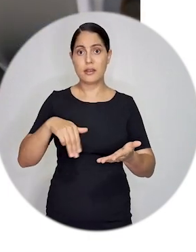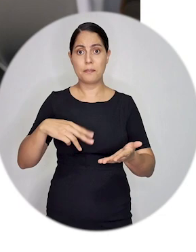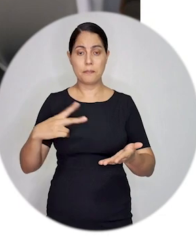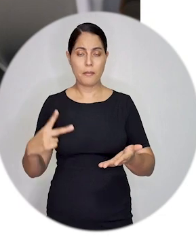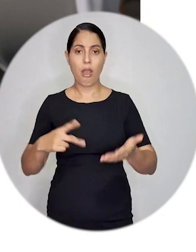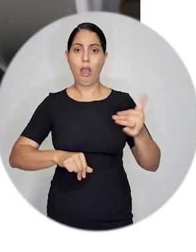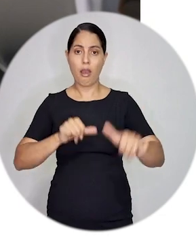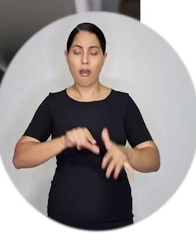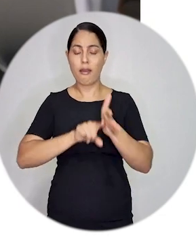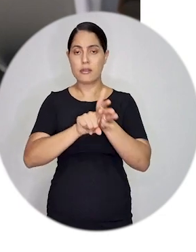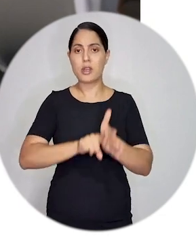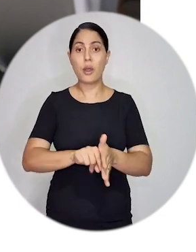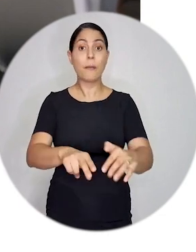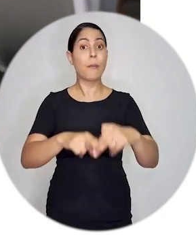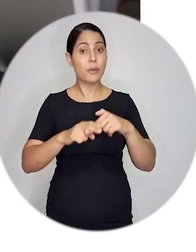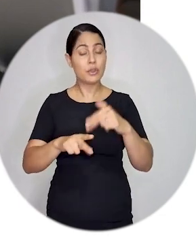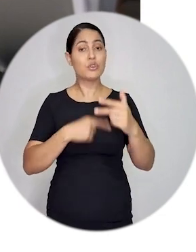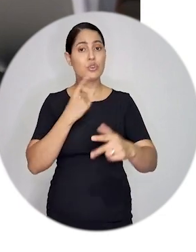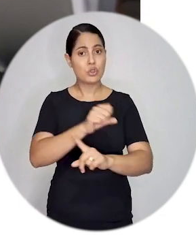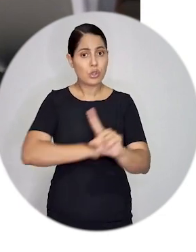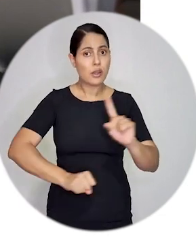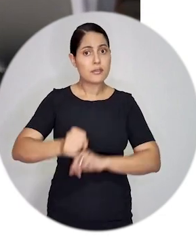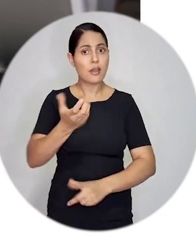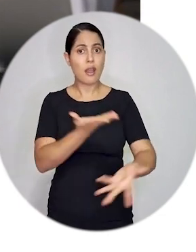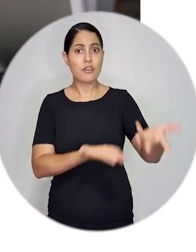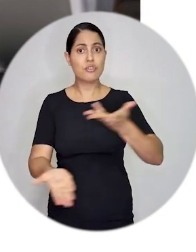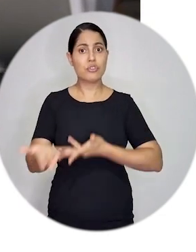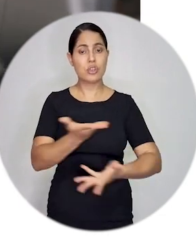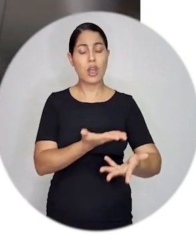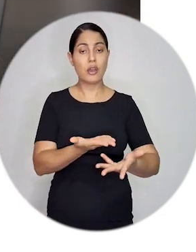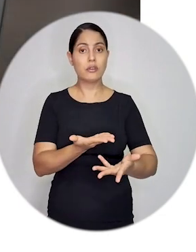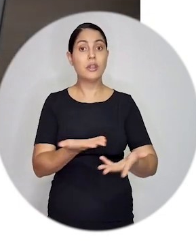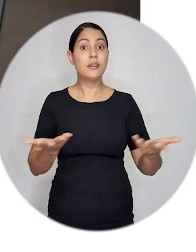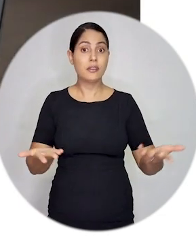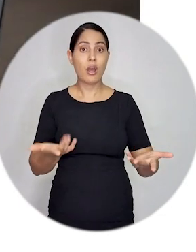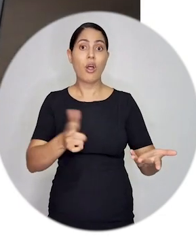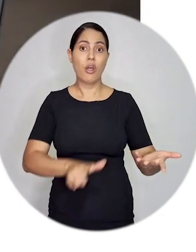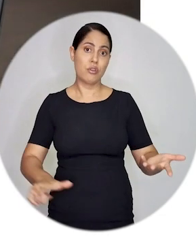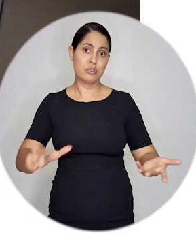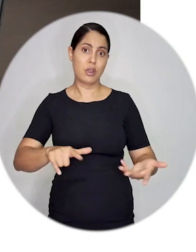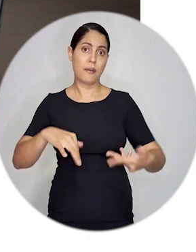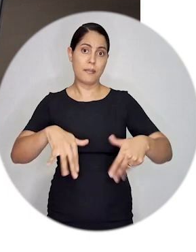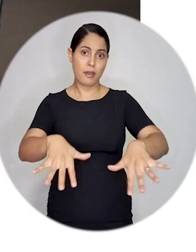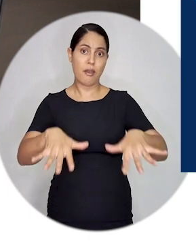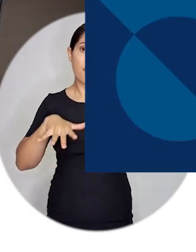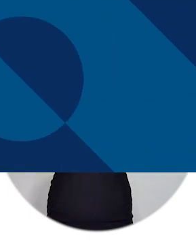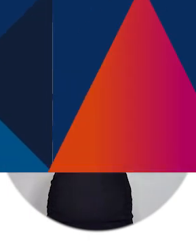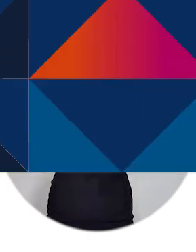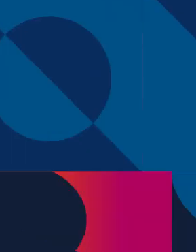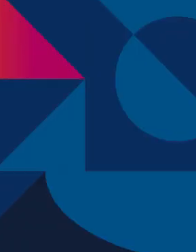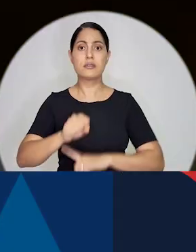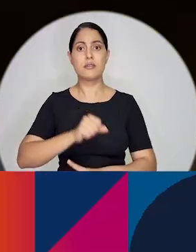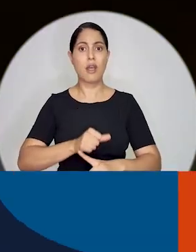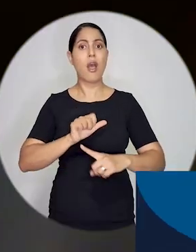mobilização, esse diálogo com a sociedade, e o parlamento é a casa própria para que a